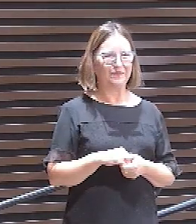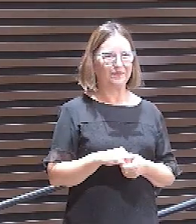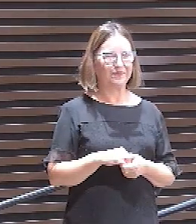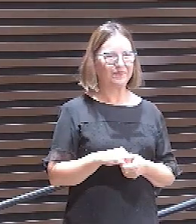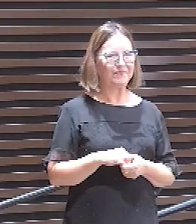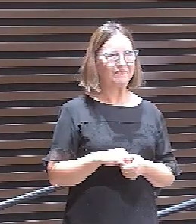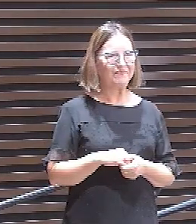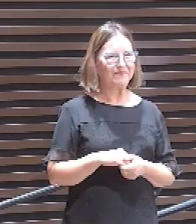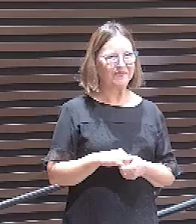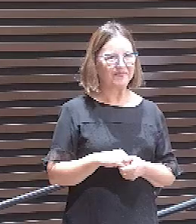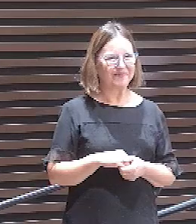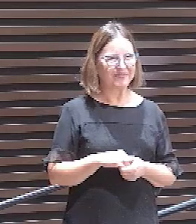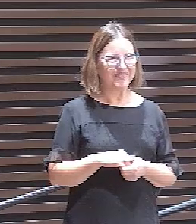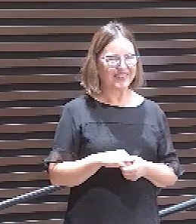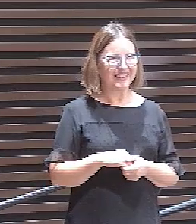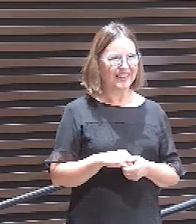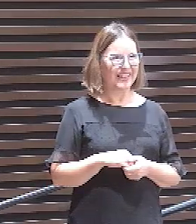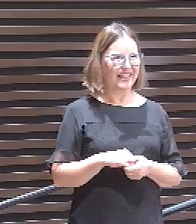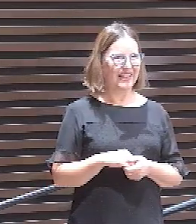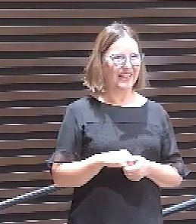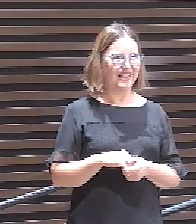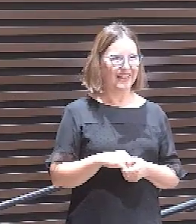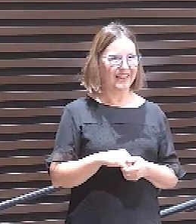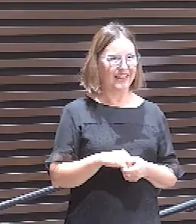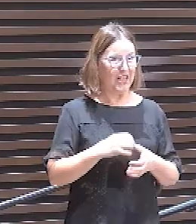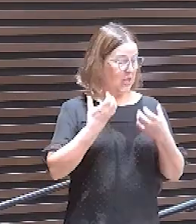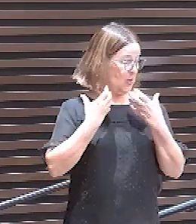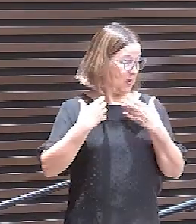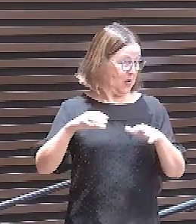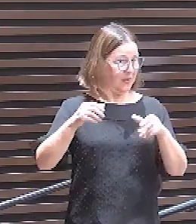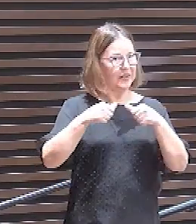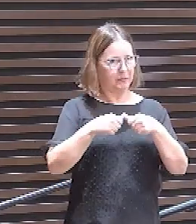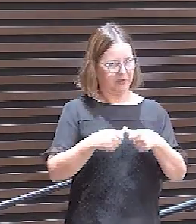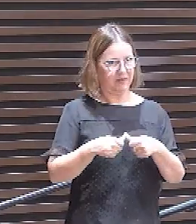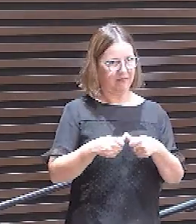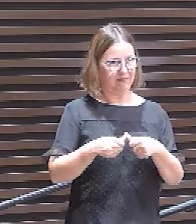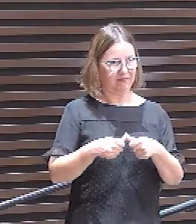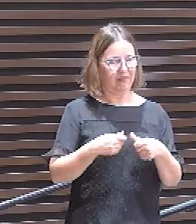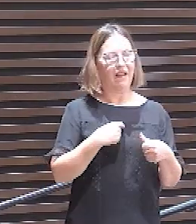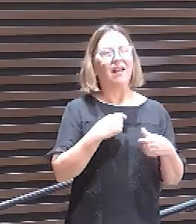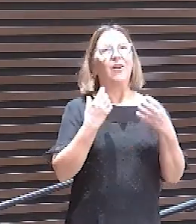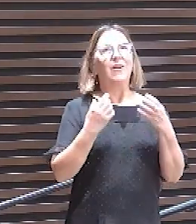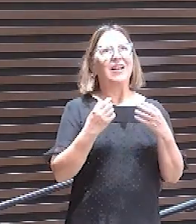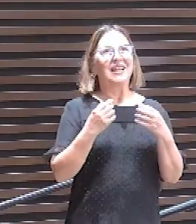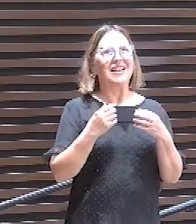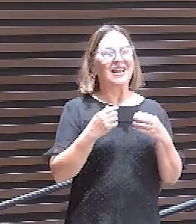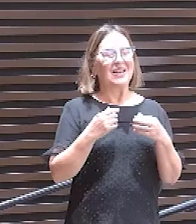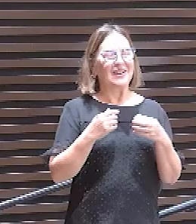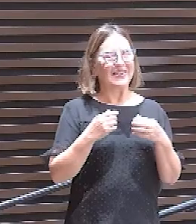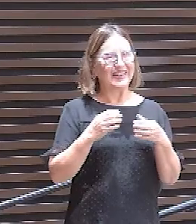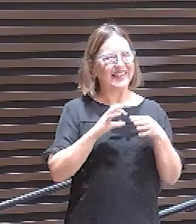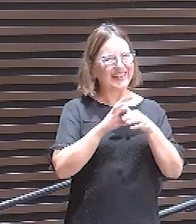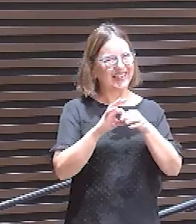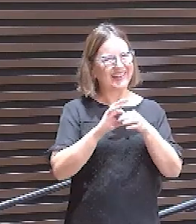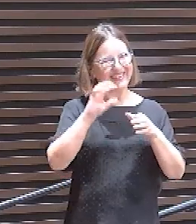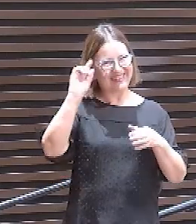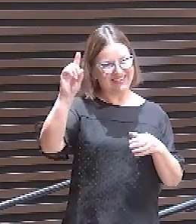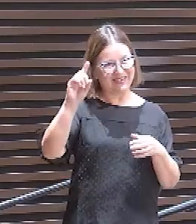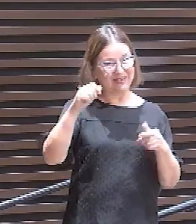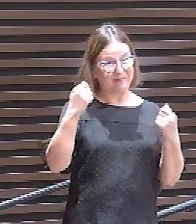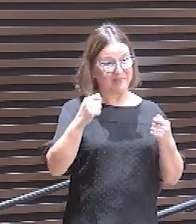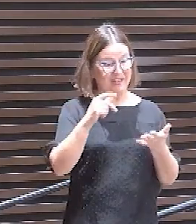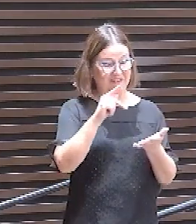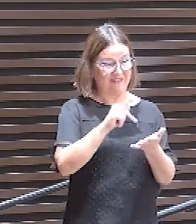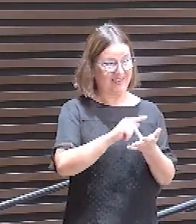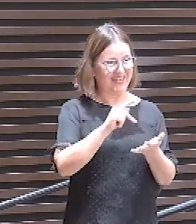de contar para fora. Não, nós não queremos isso. Quero andar com Deus. Eu tenho que ser verdadeiro diante de